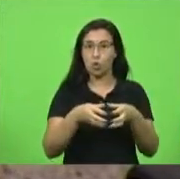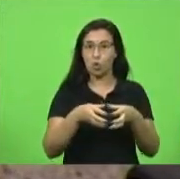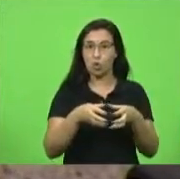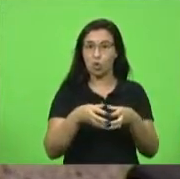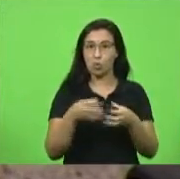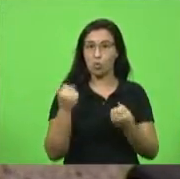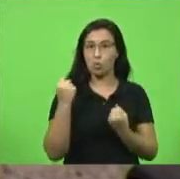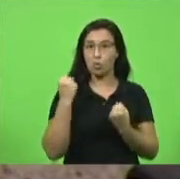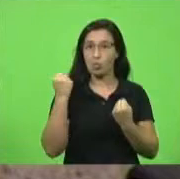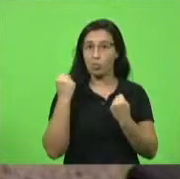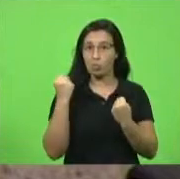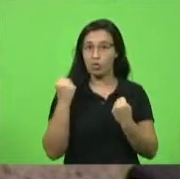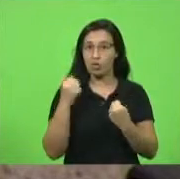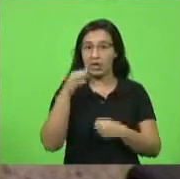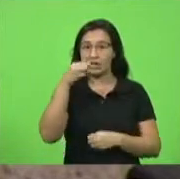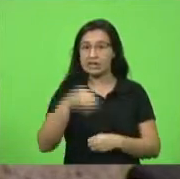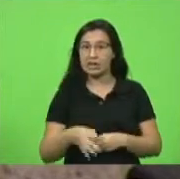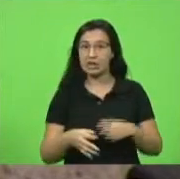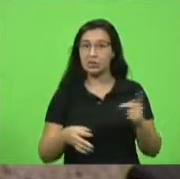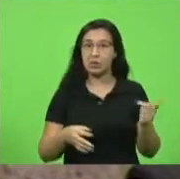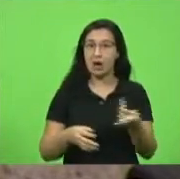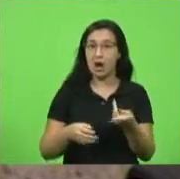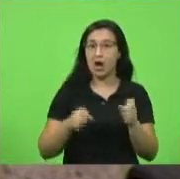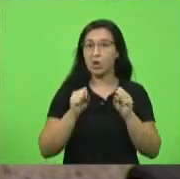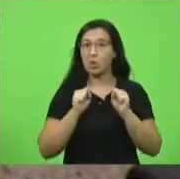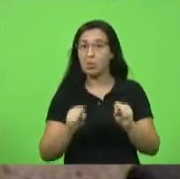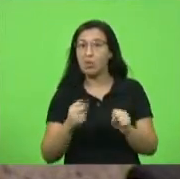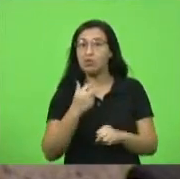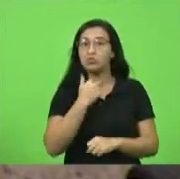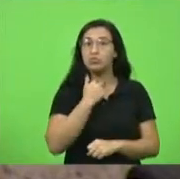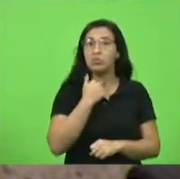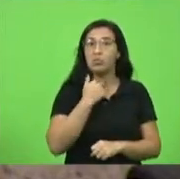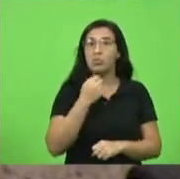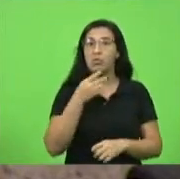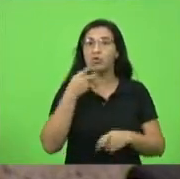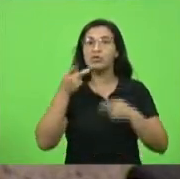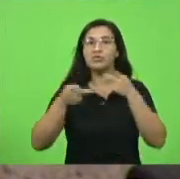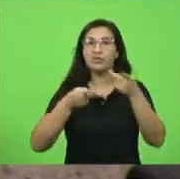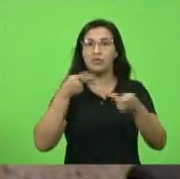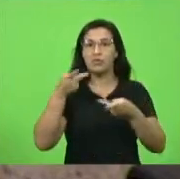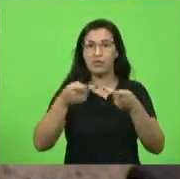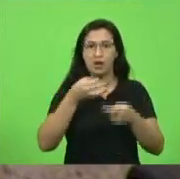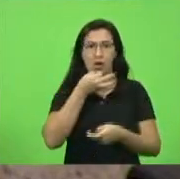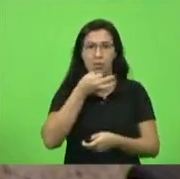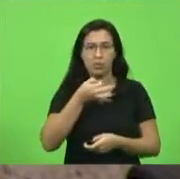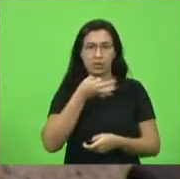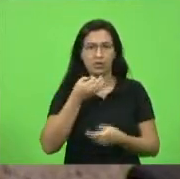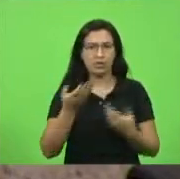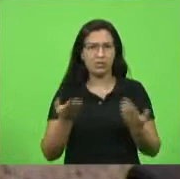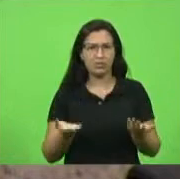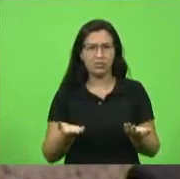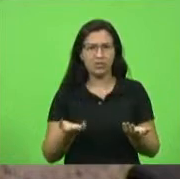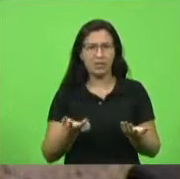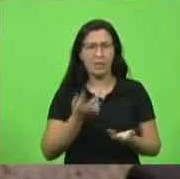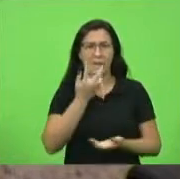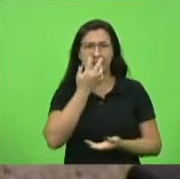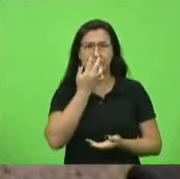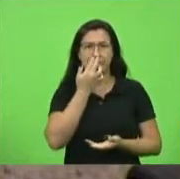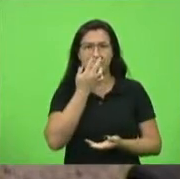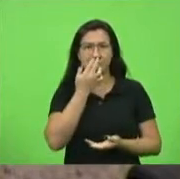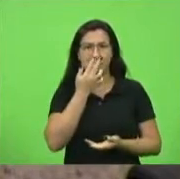poder de dizer o que pode e o que não pode ser dito no Brasil. Não é muita inocência